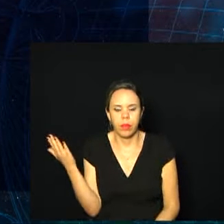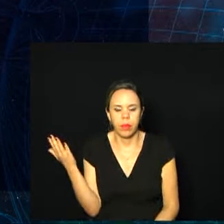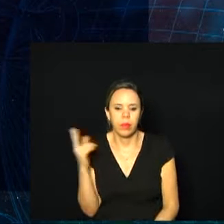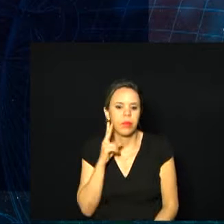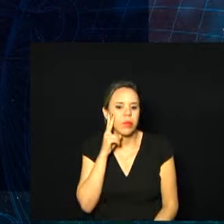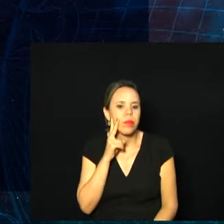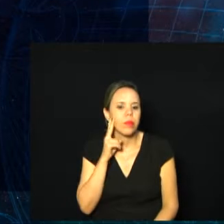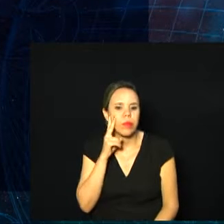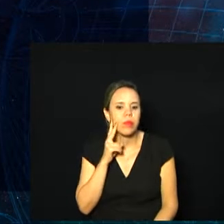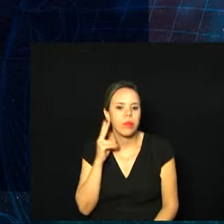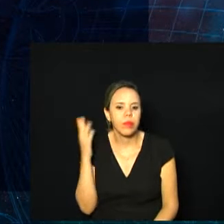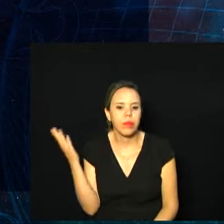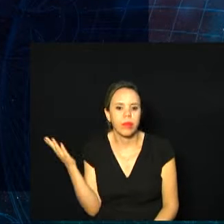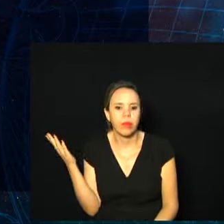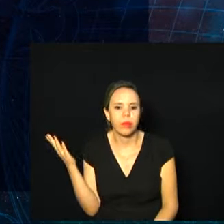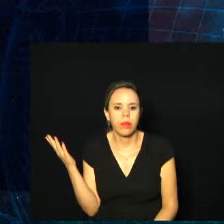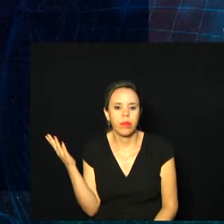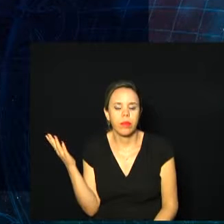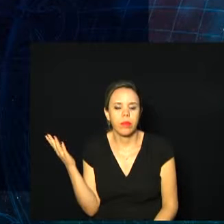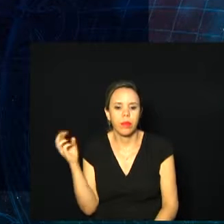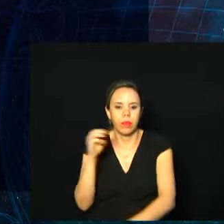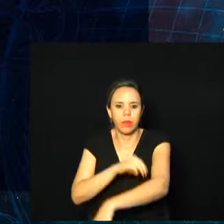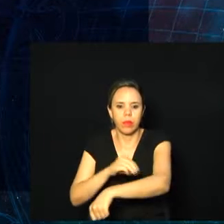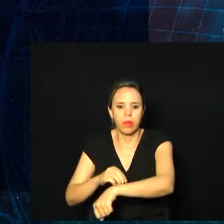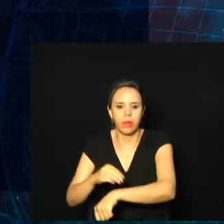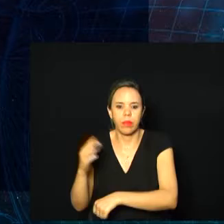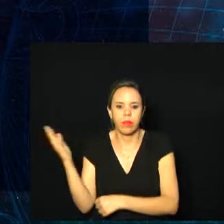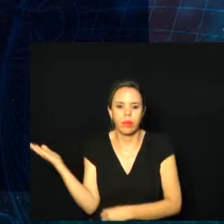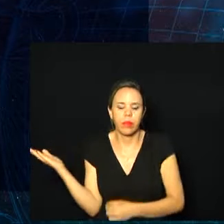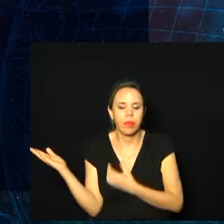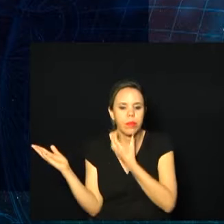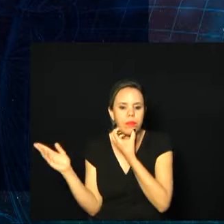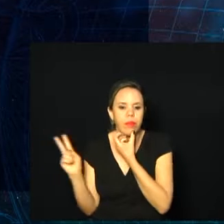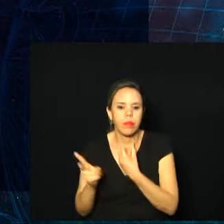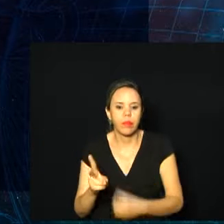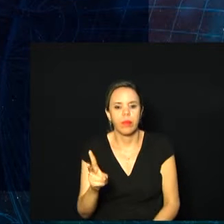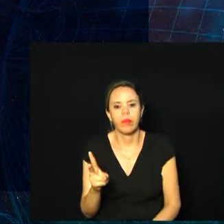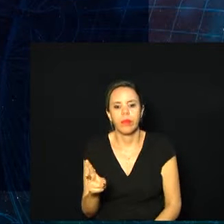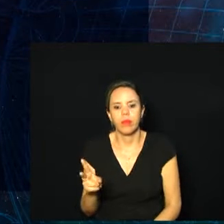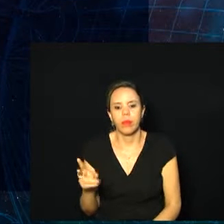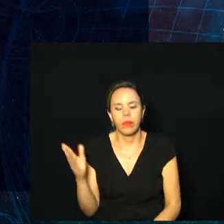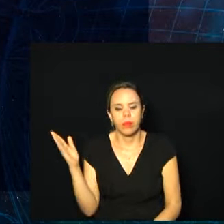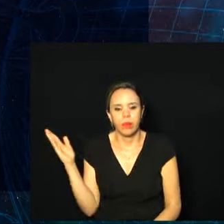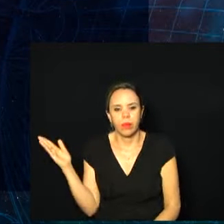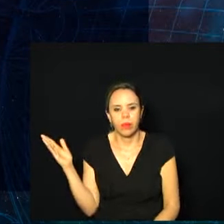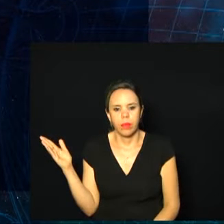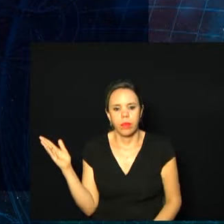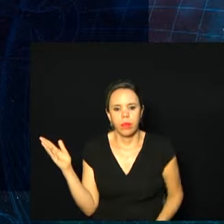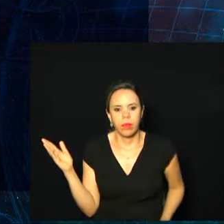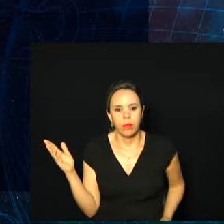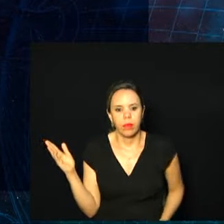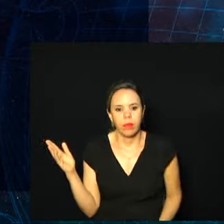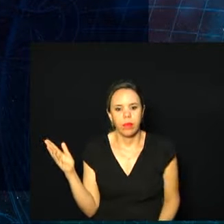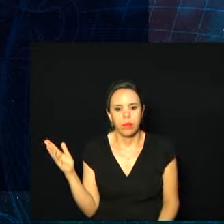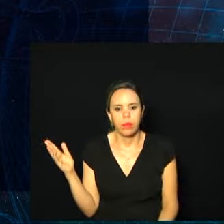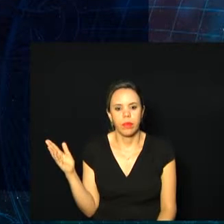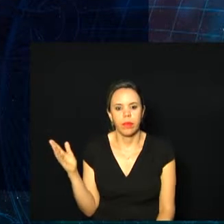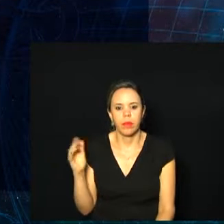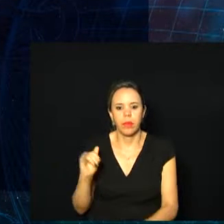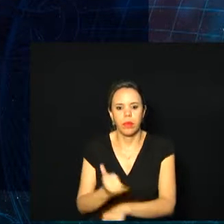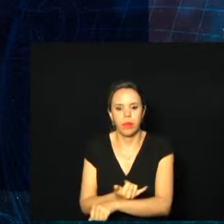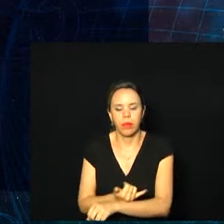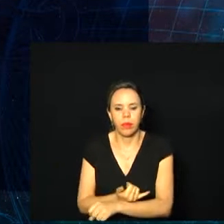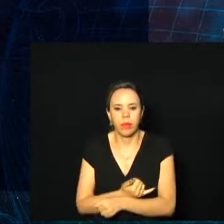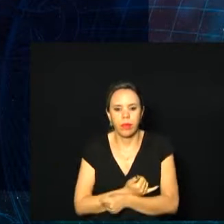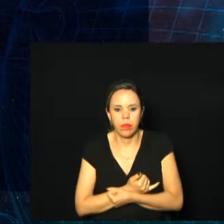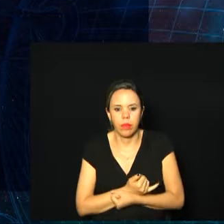246, Vinhedo, 214, Montemor continua com os 213 que mantém nas duas últimas semanas,